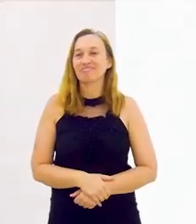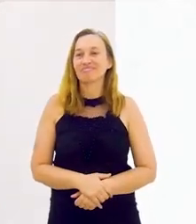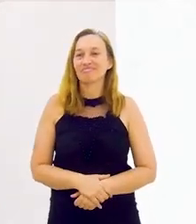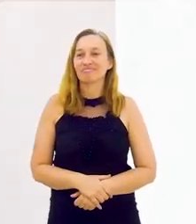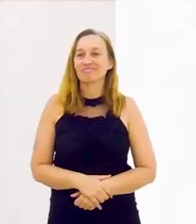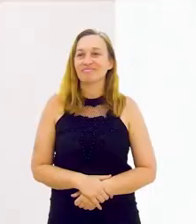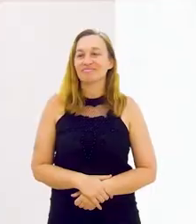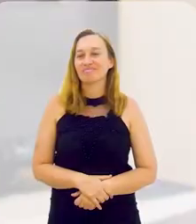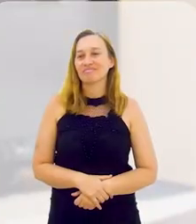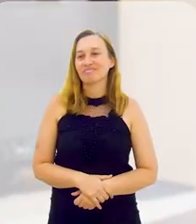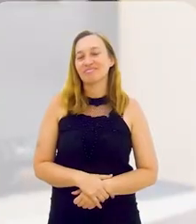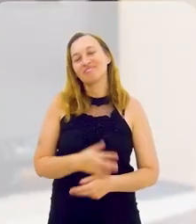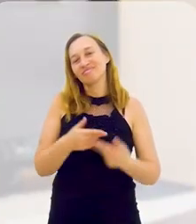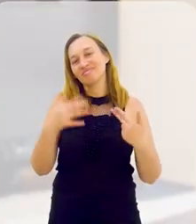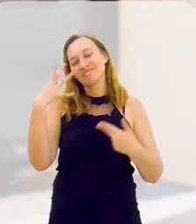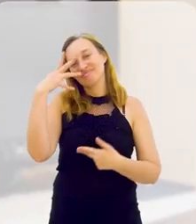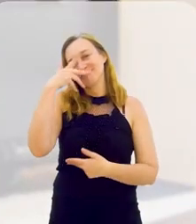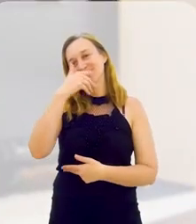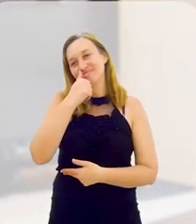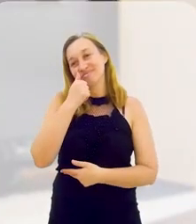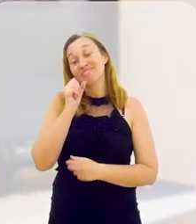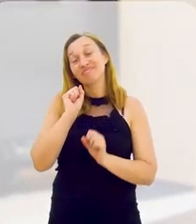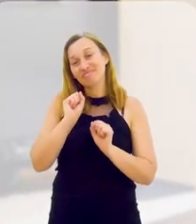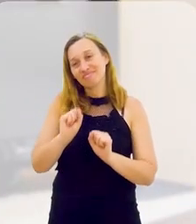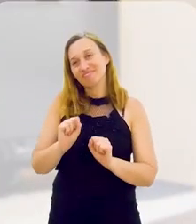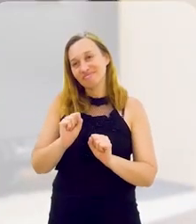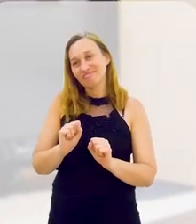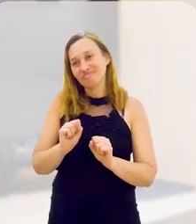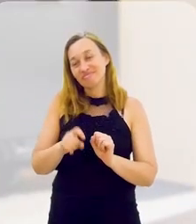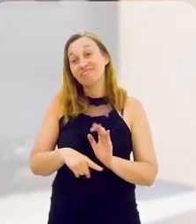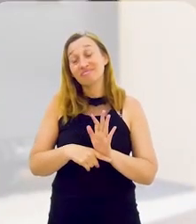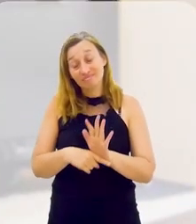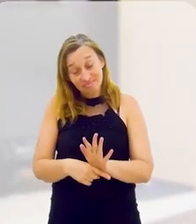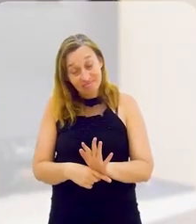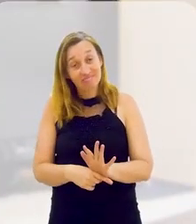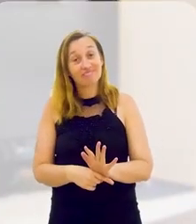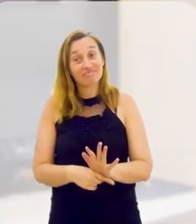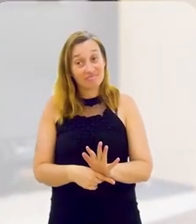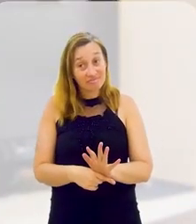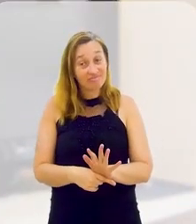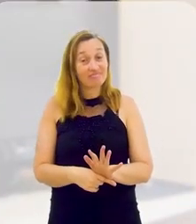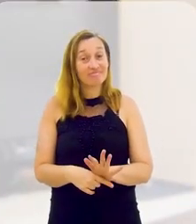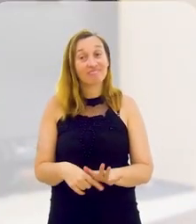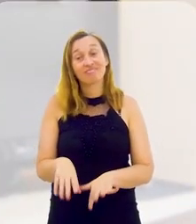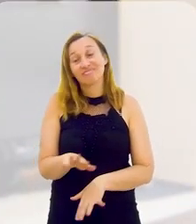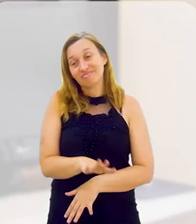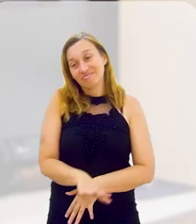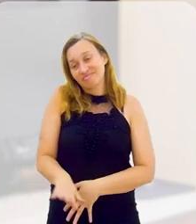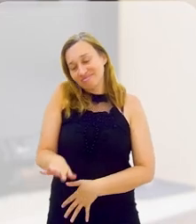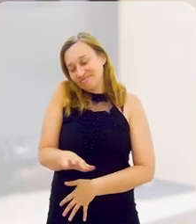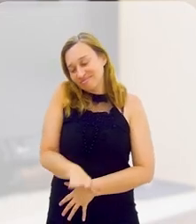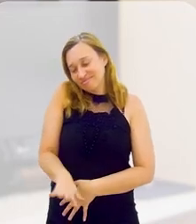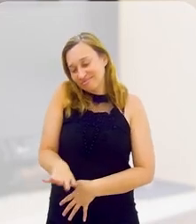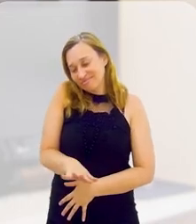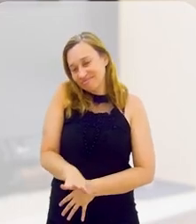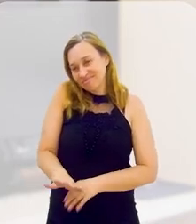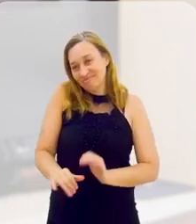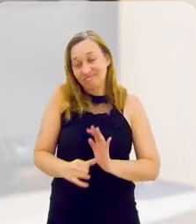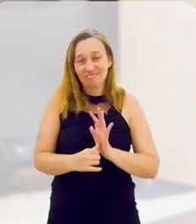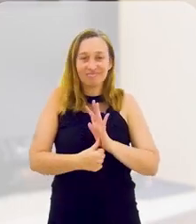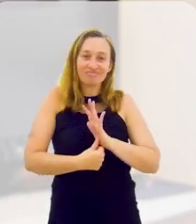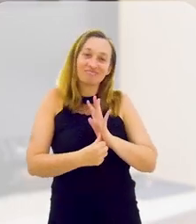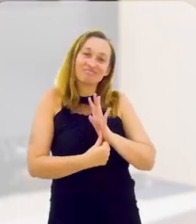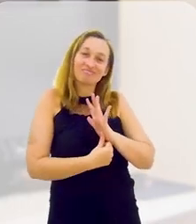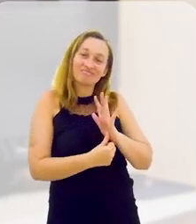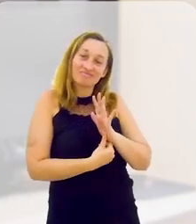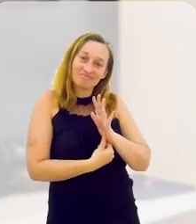É bem gratificante, assim. Ah, é a coisa mais linda do mundo, a gente poder interferir, contribuir de alguma forma